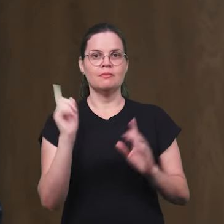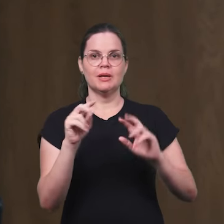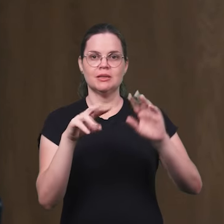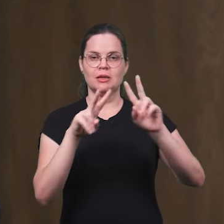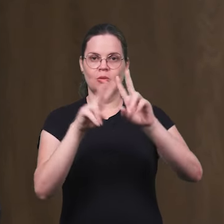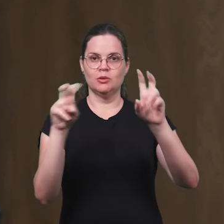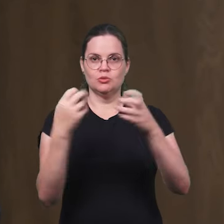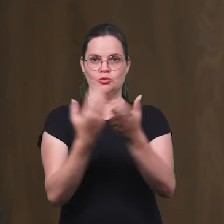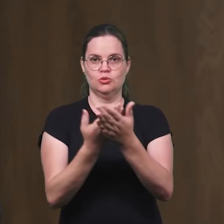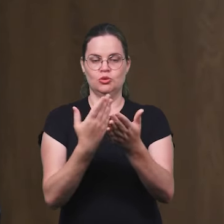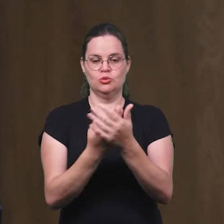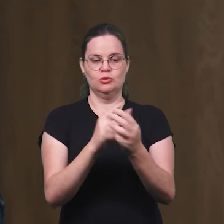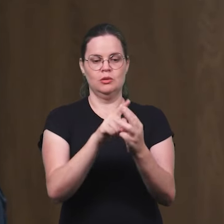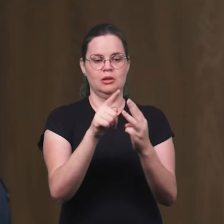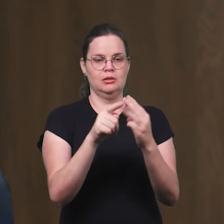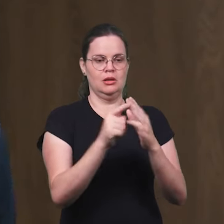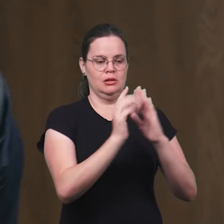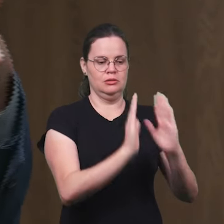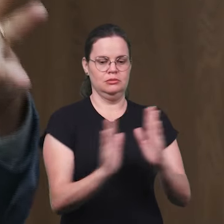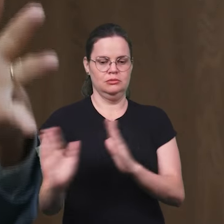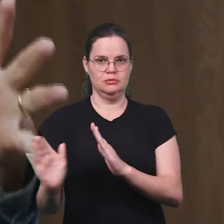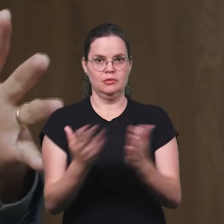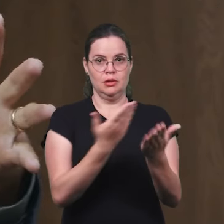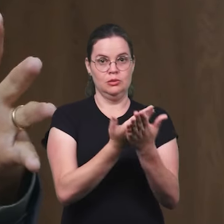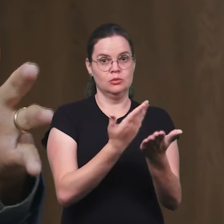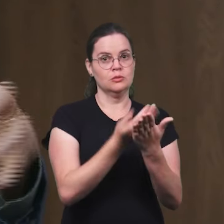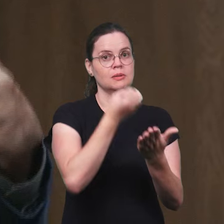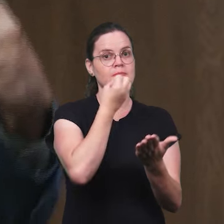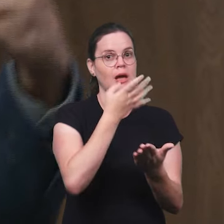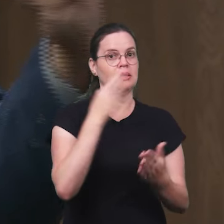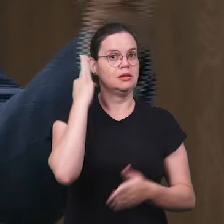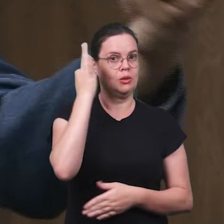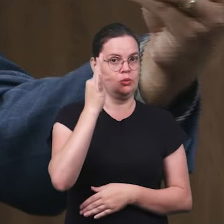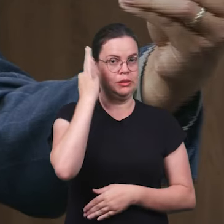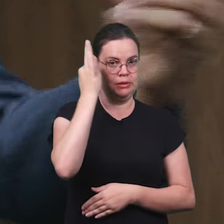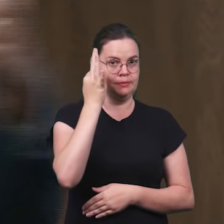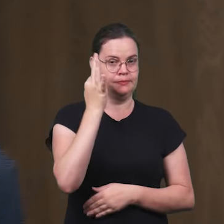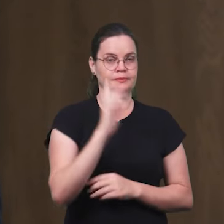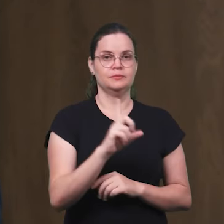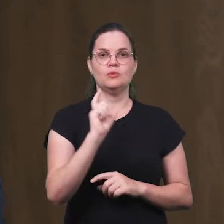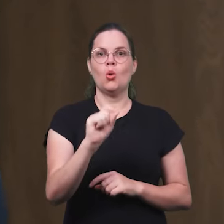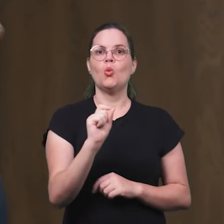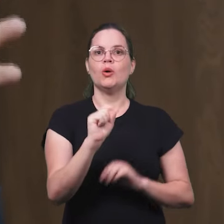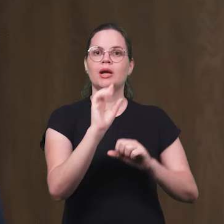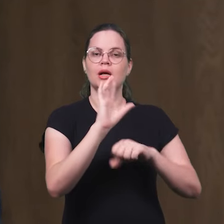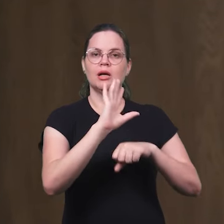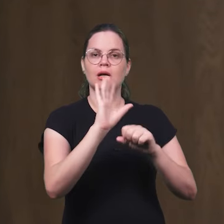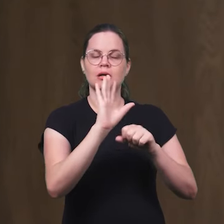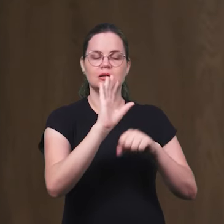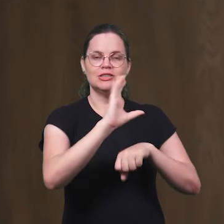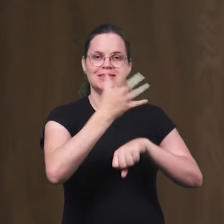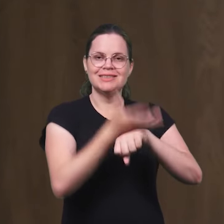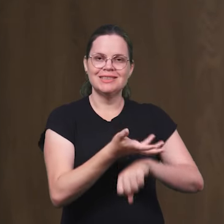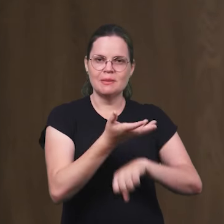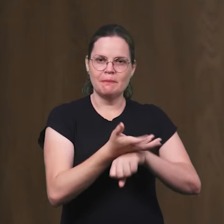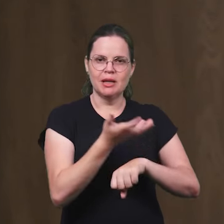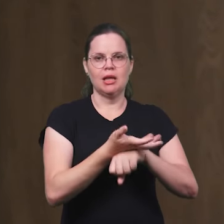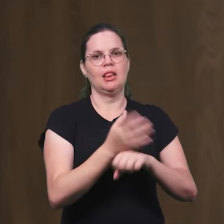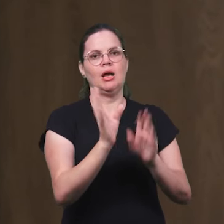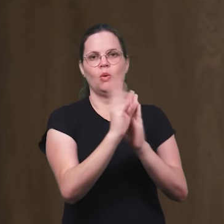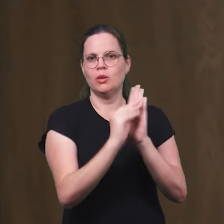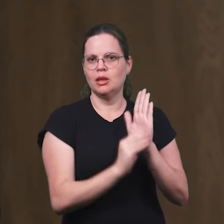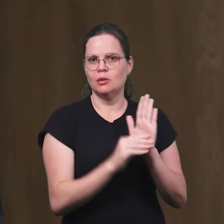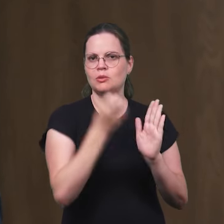Salomão, em basicamente 3 partes. Estudar bem a teoria, né, do que é cobrado, com bons materiais, tá